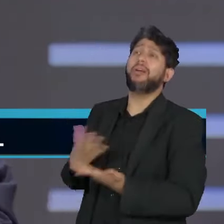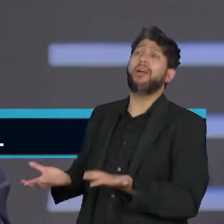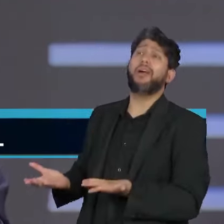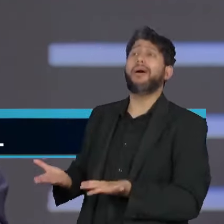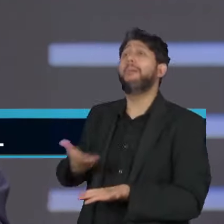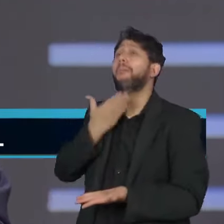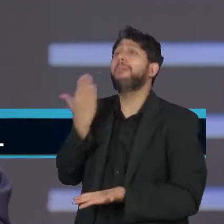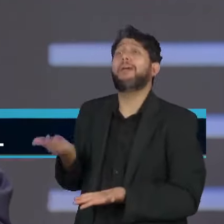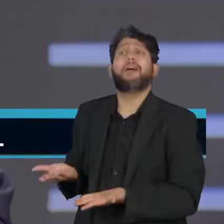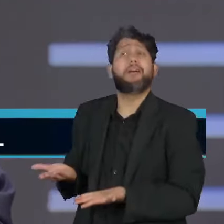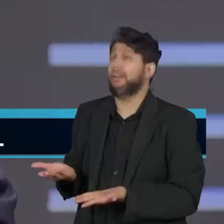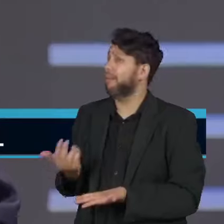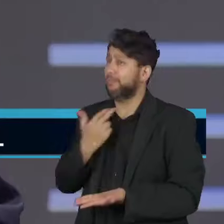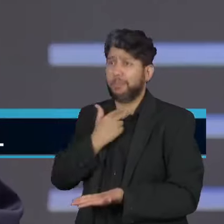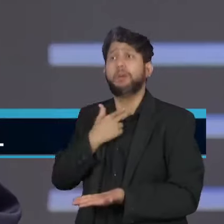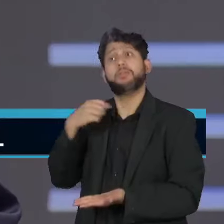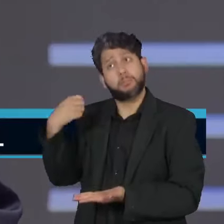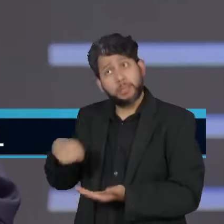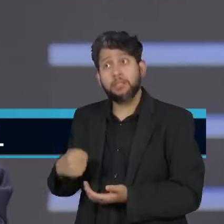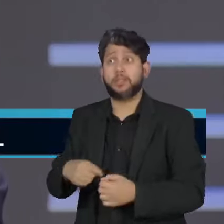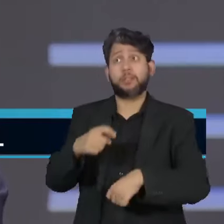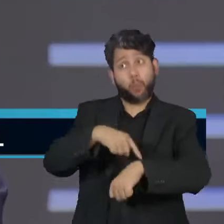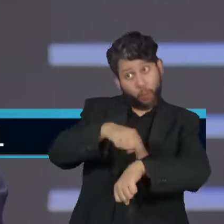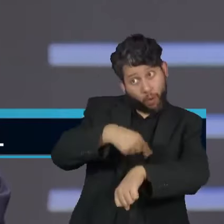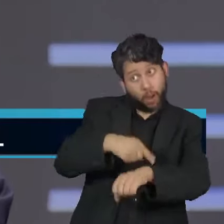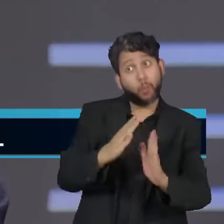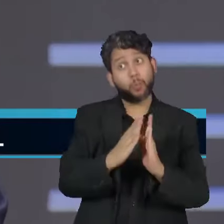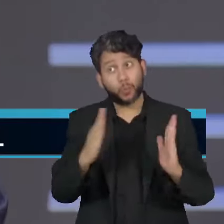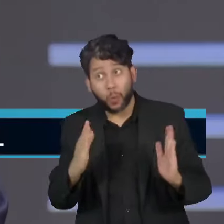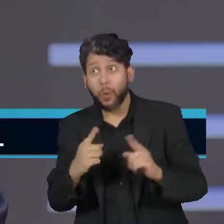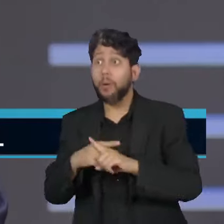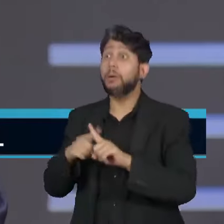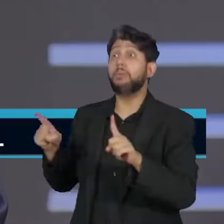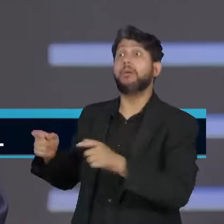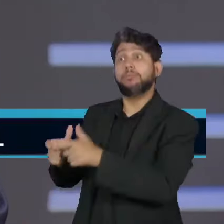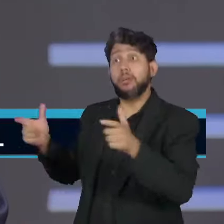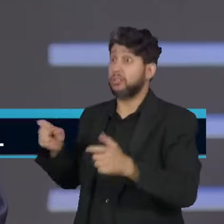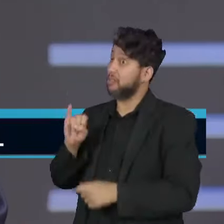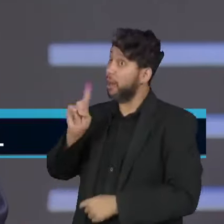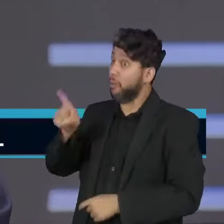um jeito de aprender igual. Isso vai ser só mais sofrimento, muitas vezes, para a criança e para o jovem.